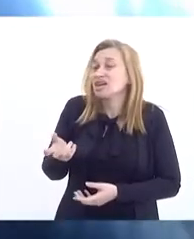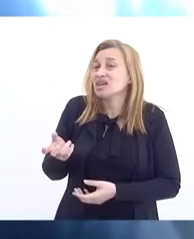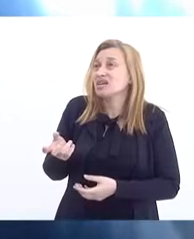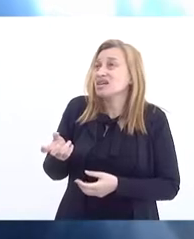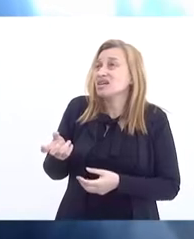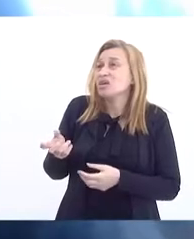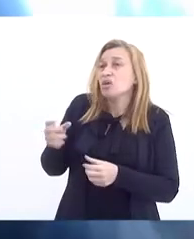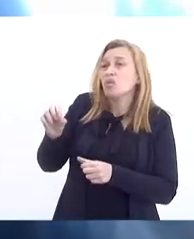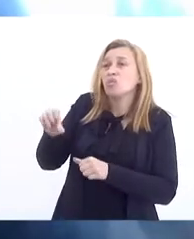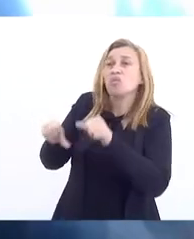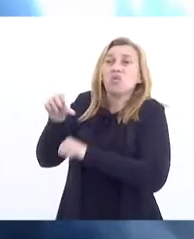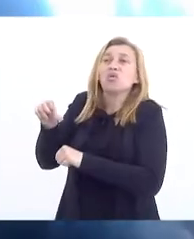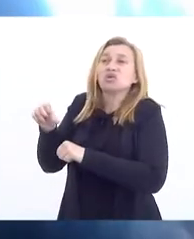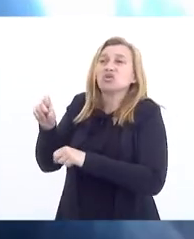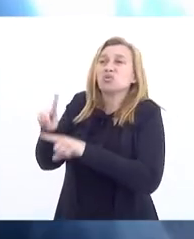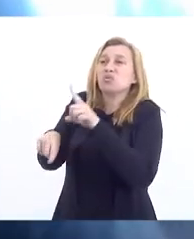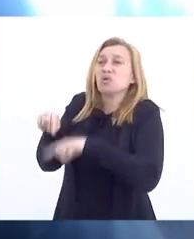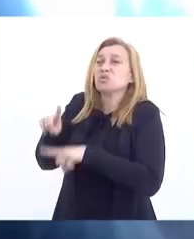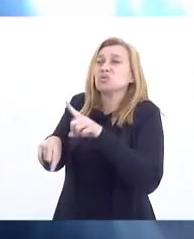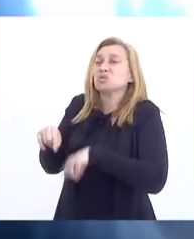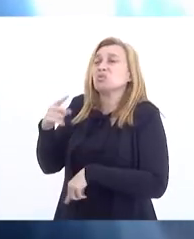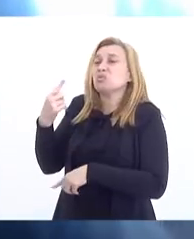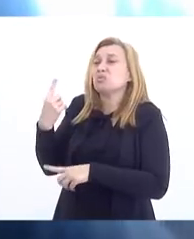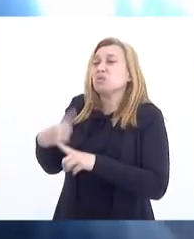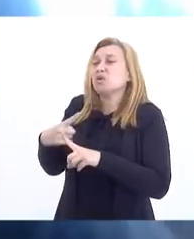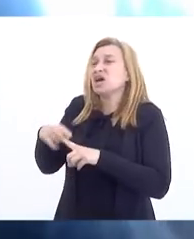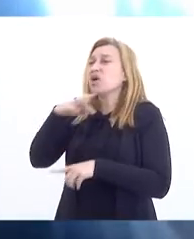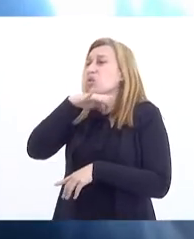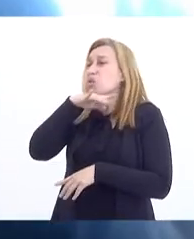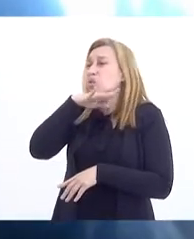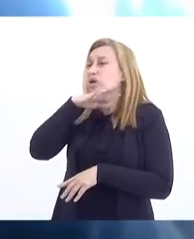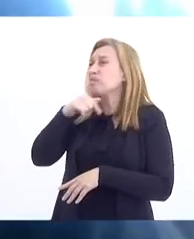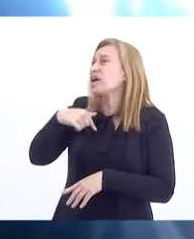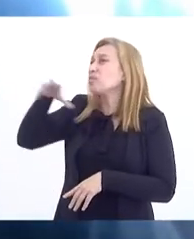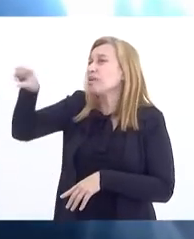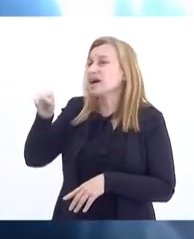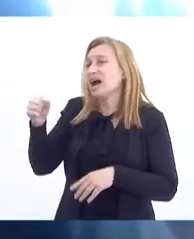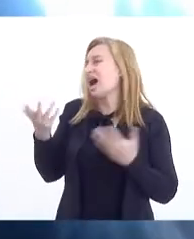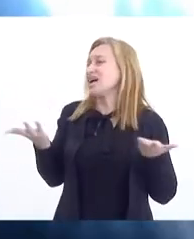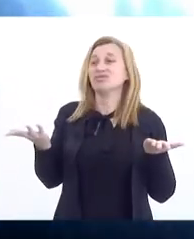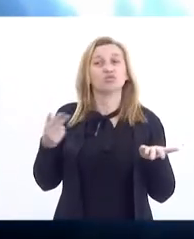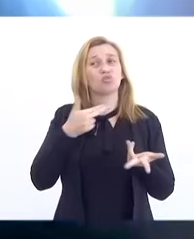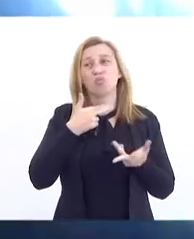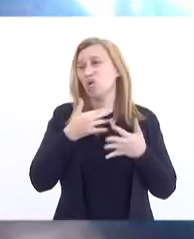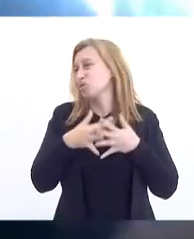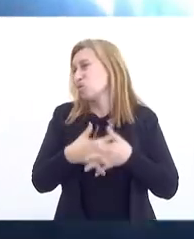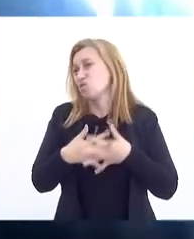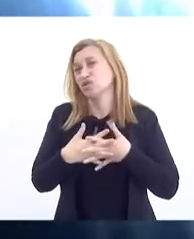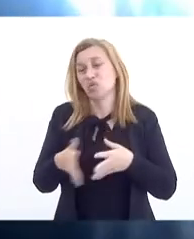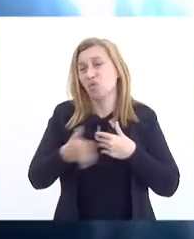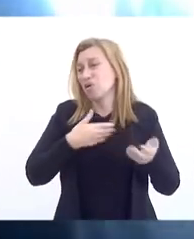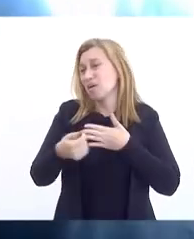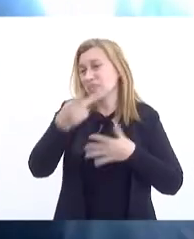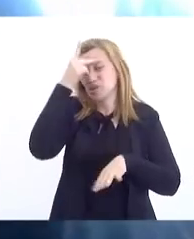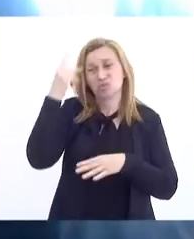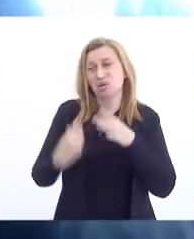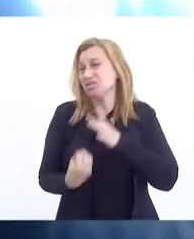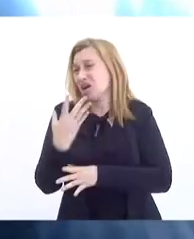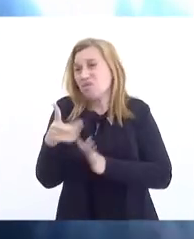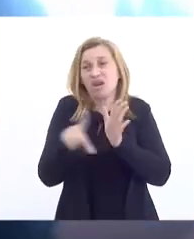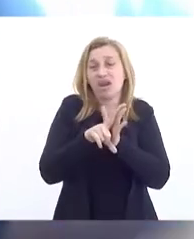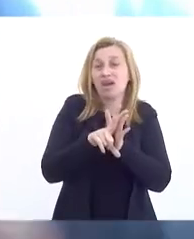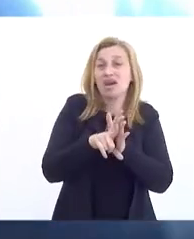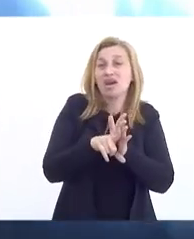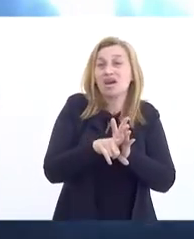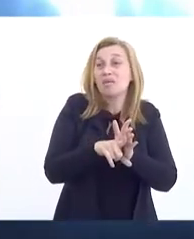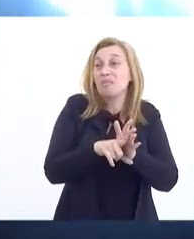não horizontal, peraí, aí virou uma bagunça, porque aí qualquer um pode fazer uma lei